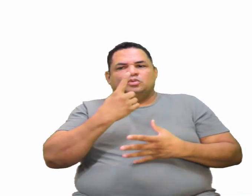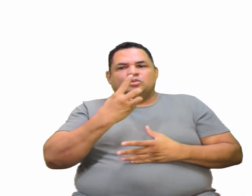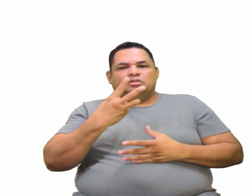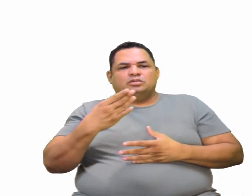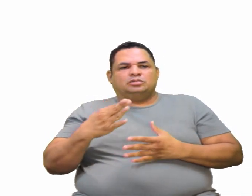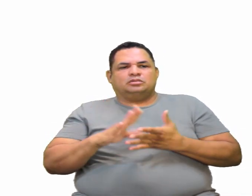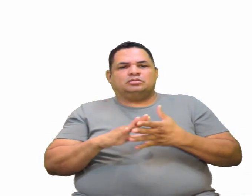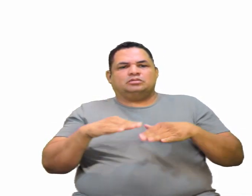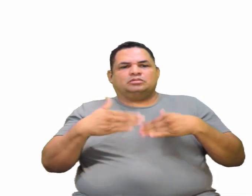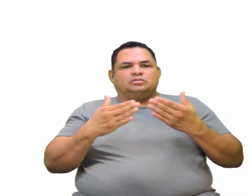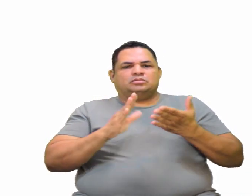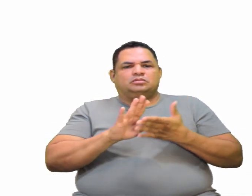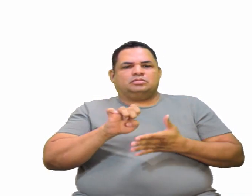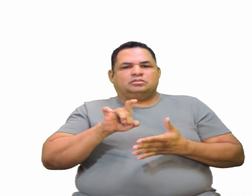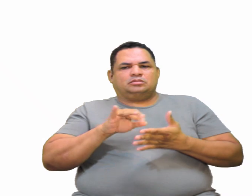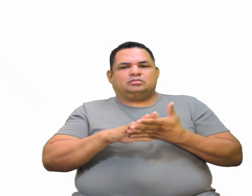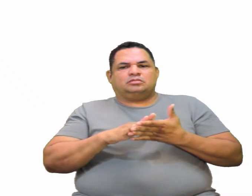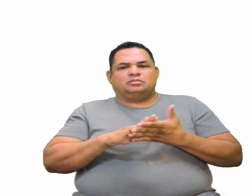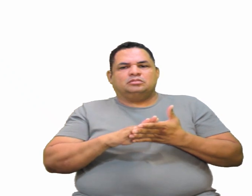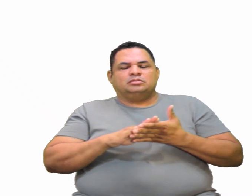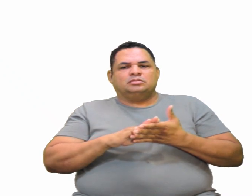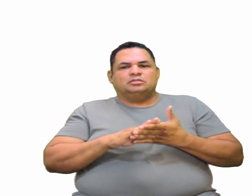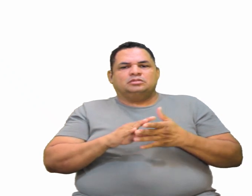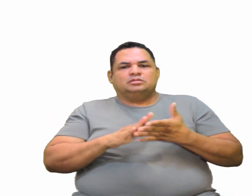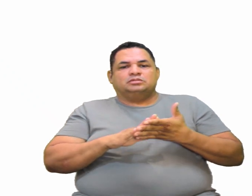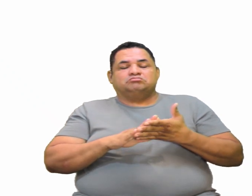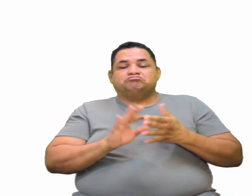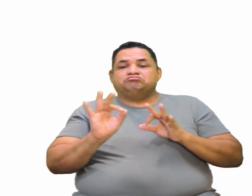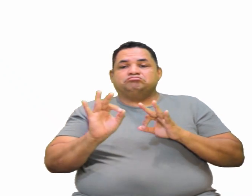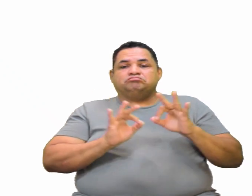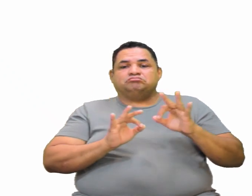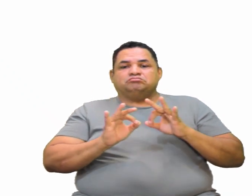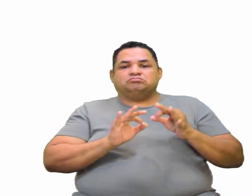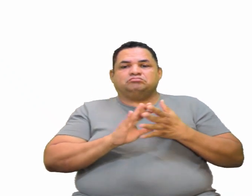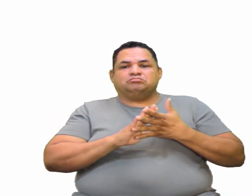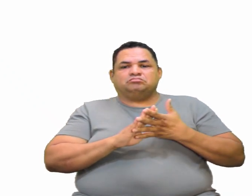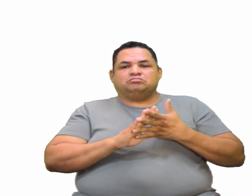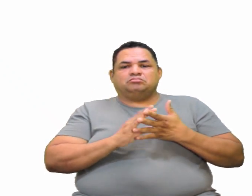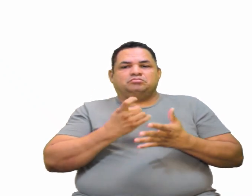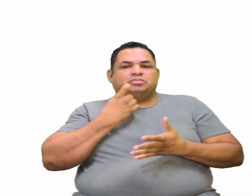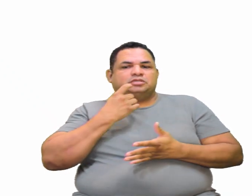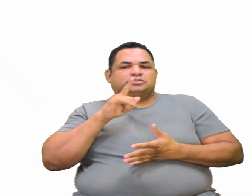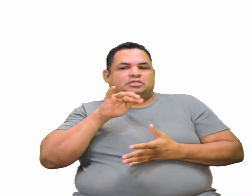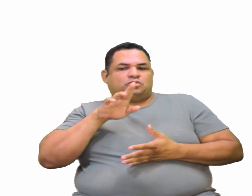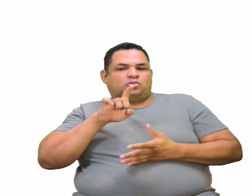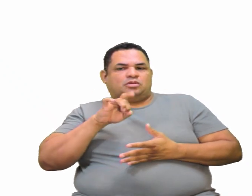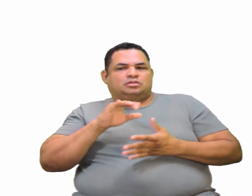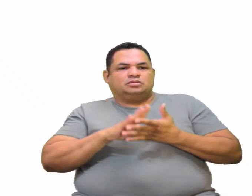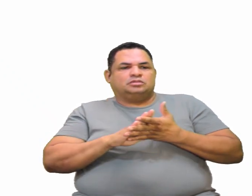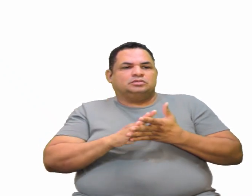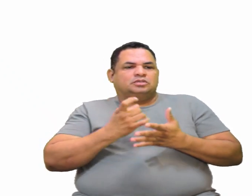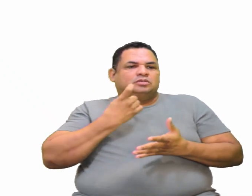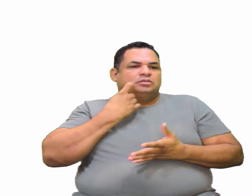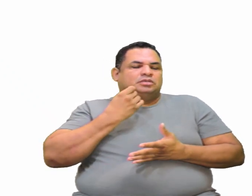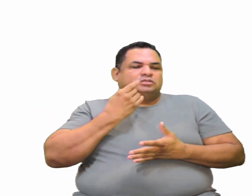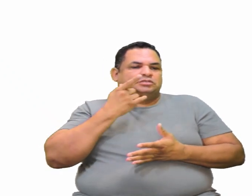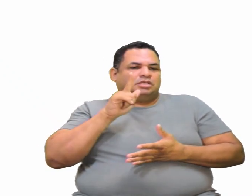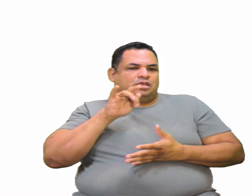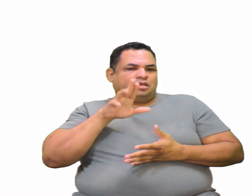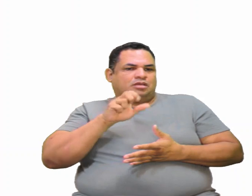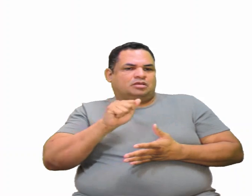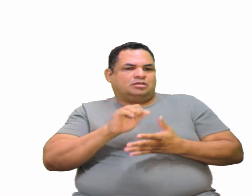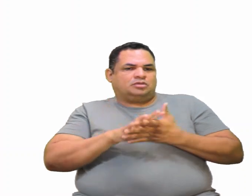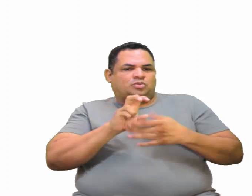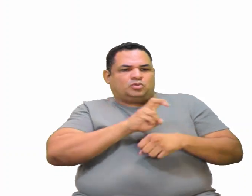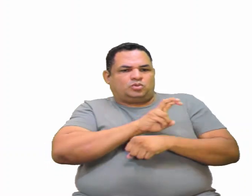5 apresentam o polvo mimetizando, respectivamente, um linguado, peixe-linguado, um peixe-leão e